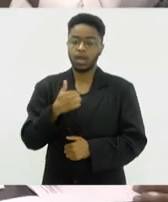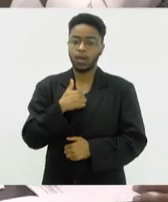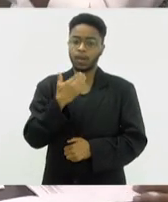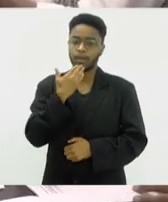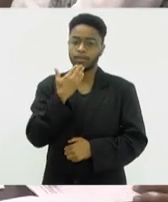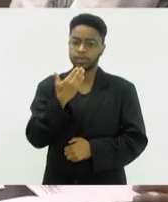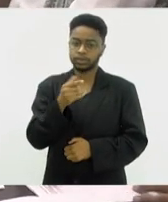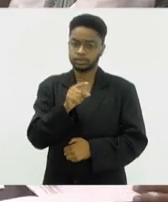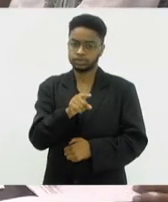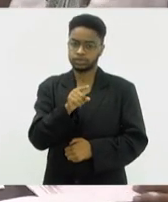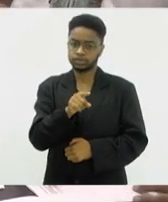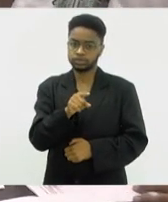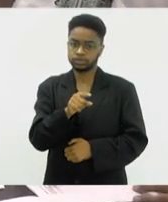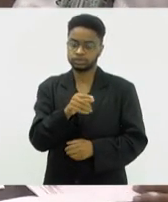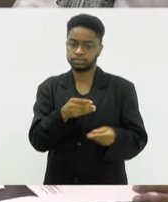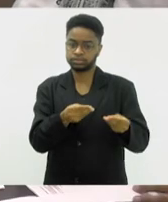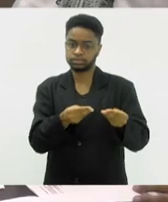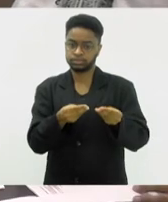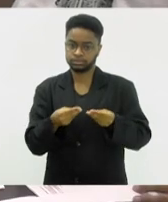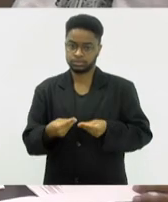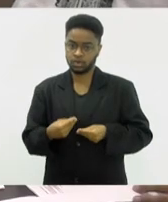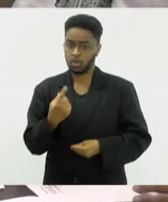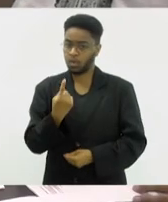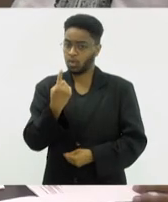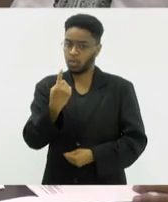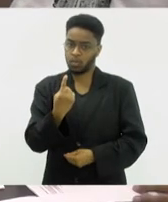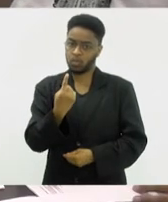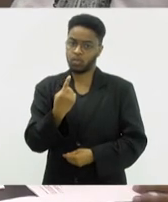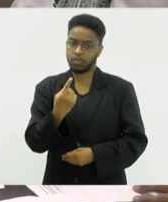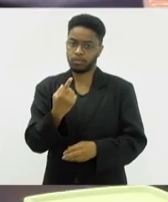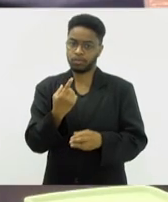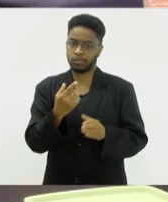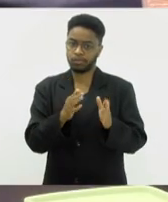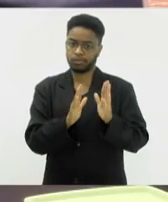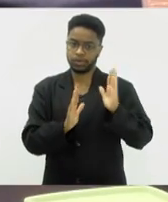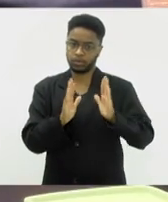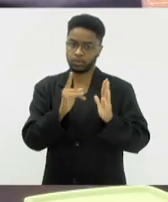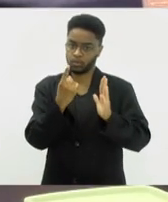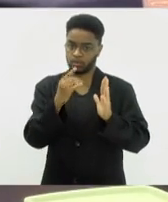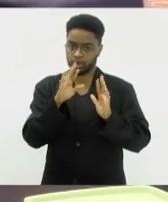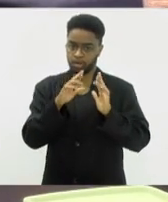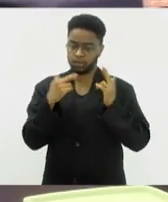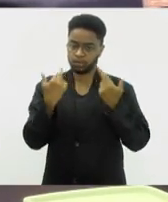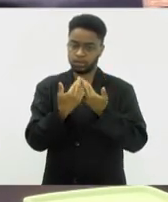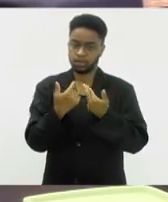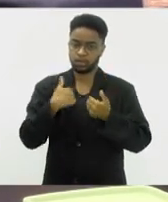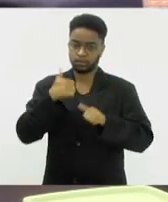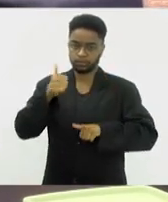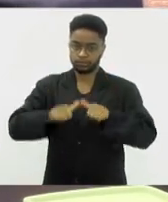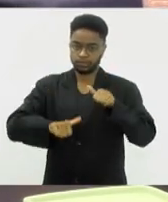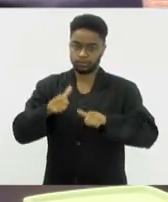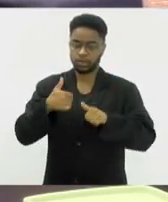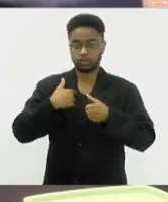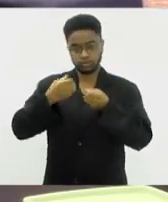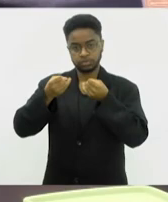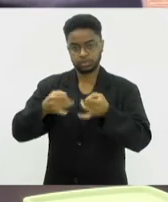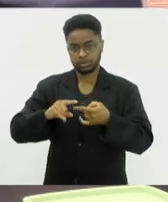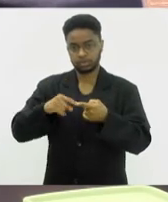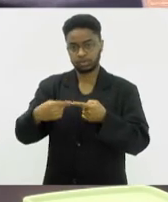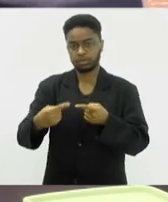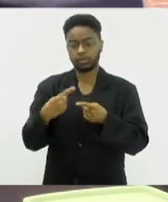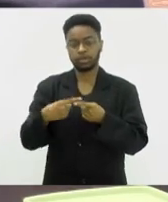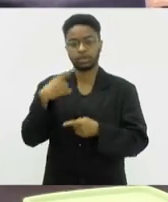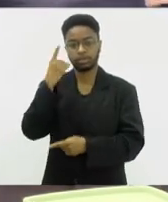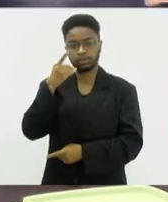Vossa Excelência que me conceda, por uma única sessão, a vista, e já explico por quê. O deputado